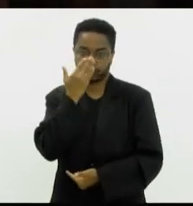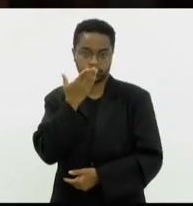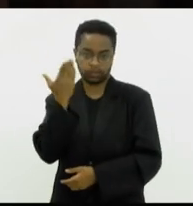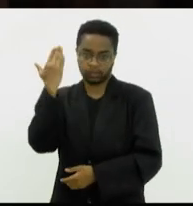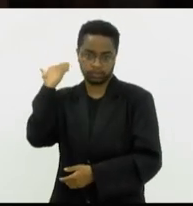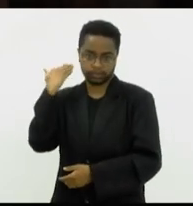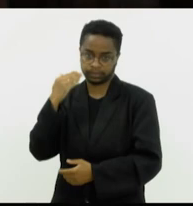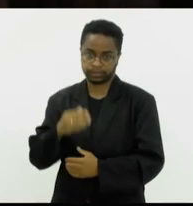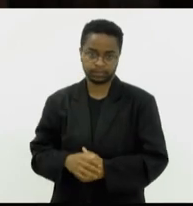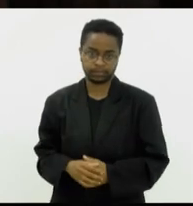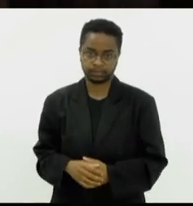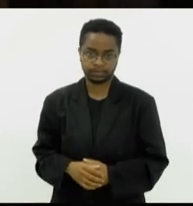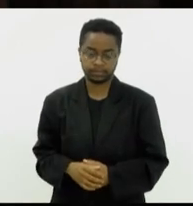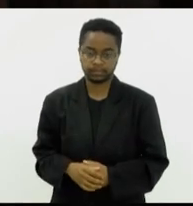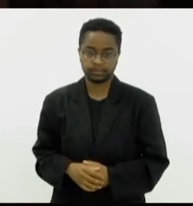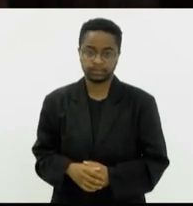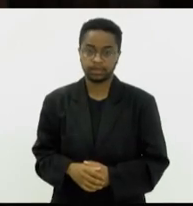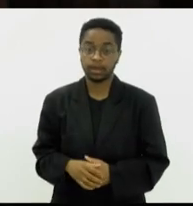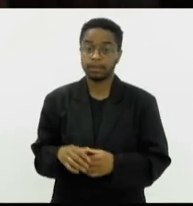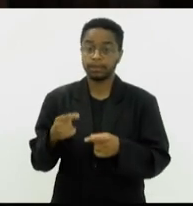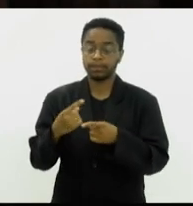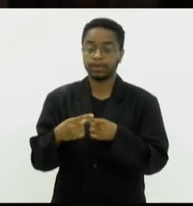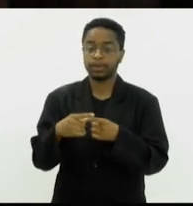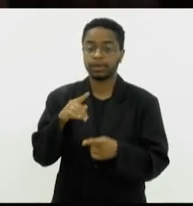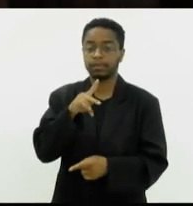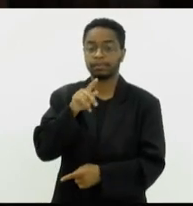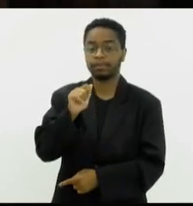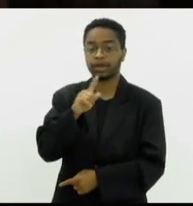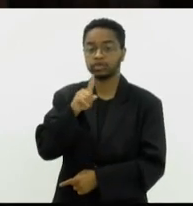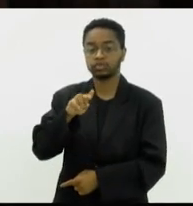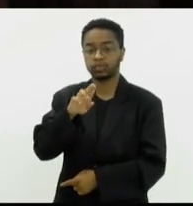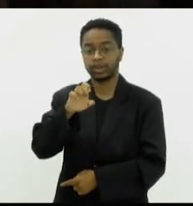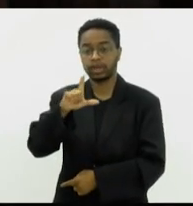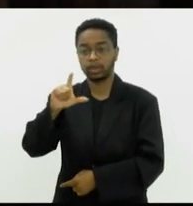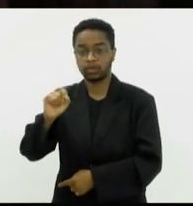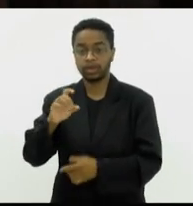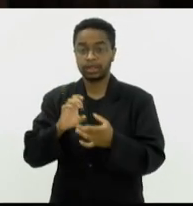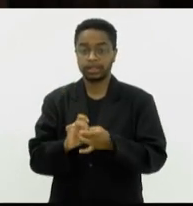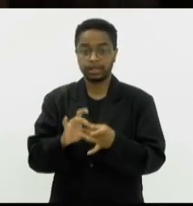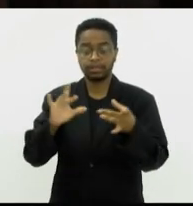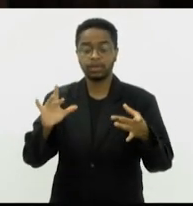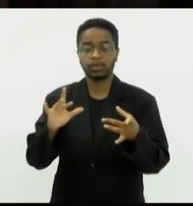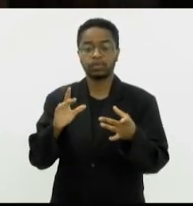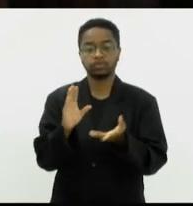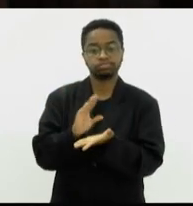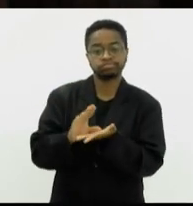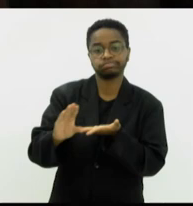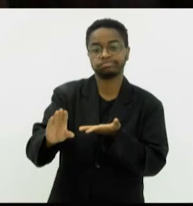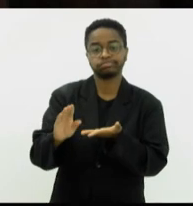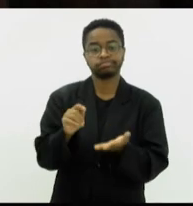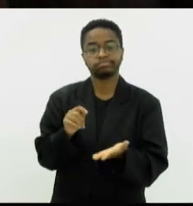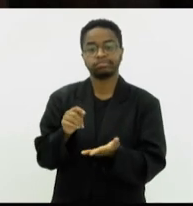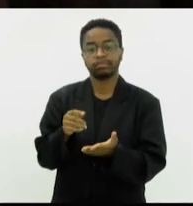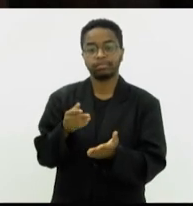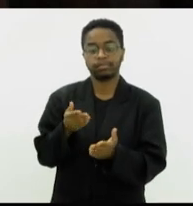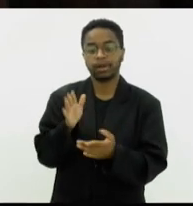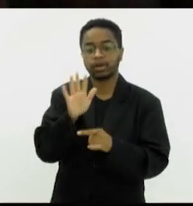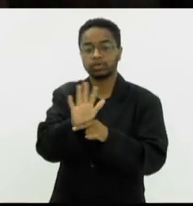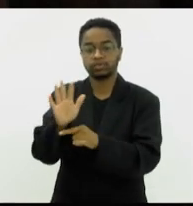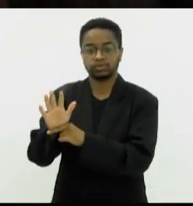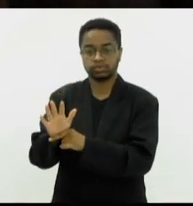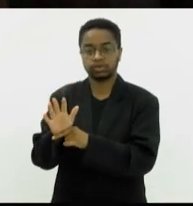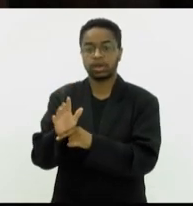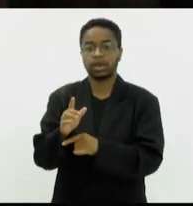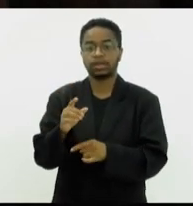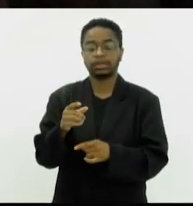viu General pasuelo liberou 3,5 milhões PR construição do primeiro CT da polícia penal Senador Romário liberou